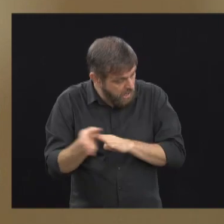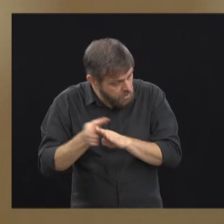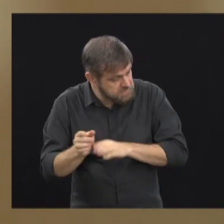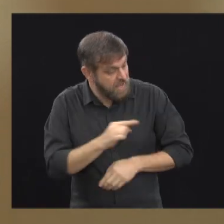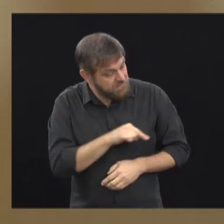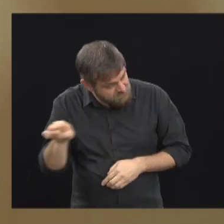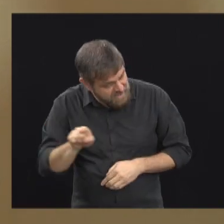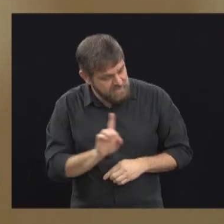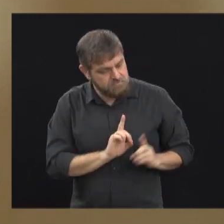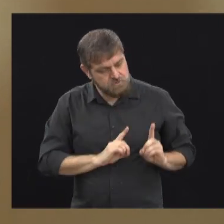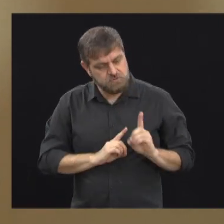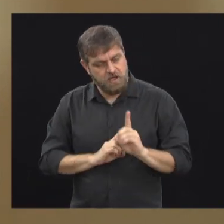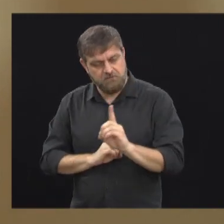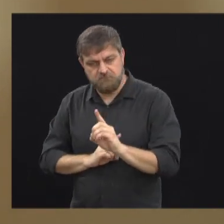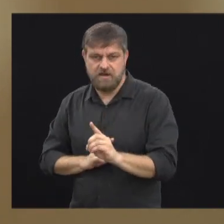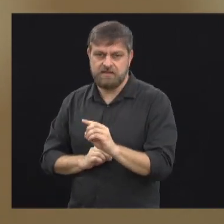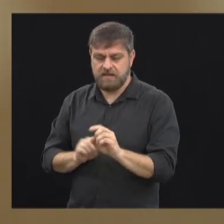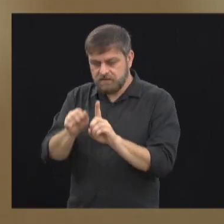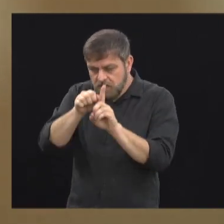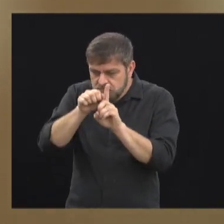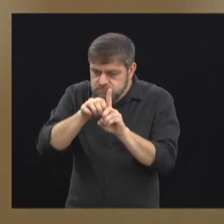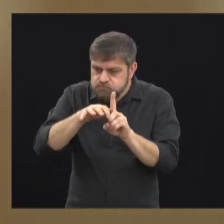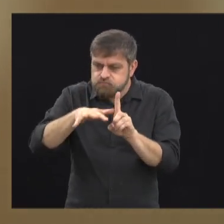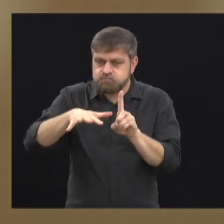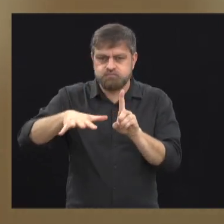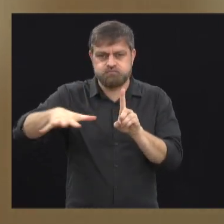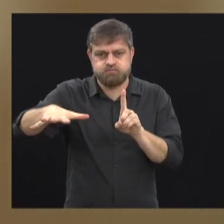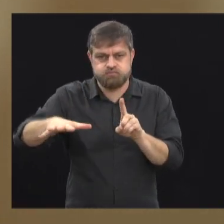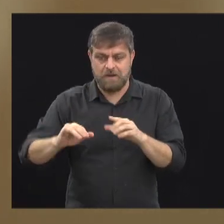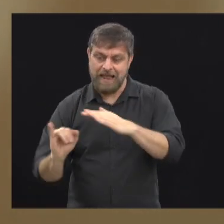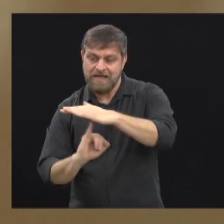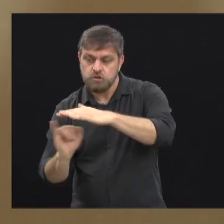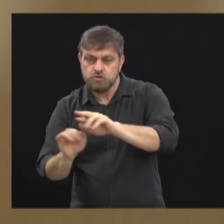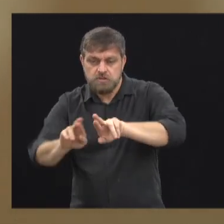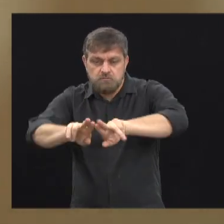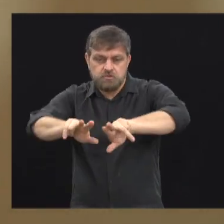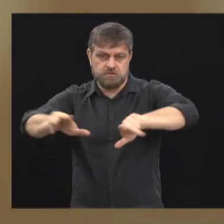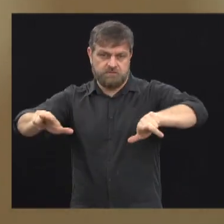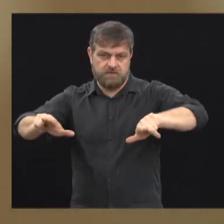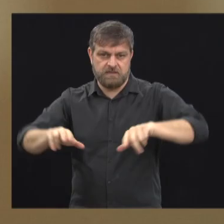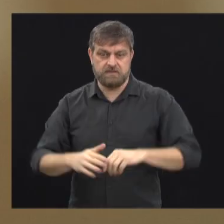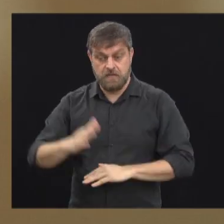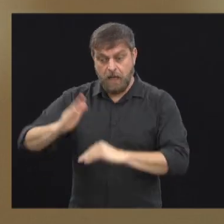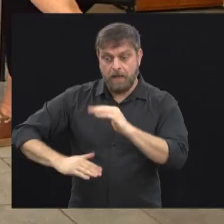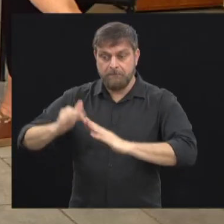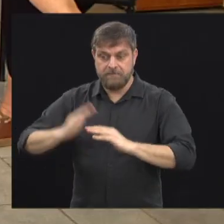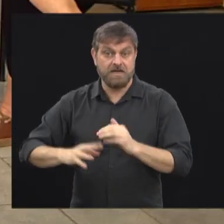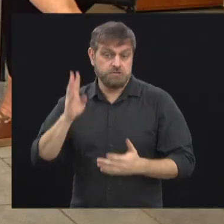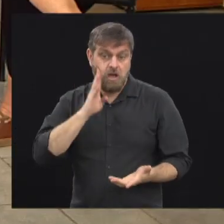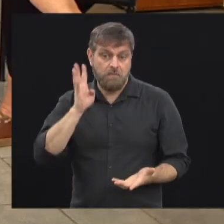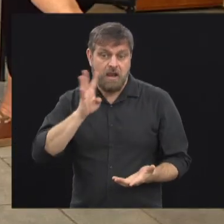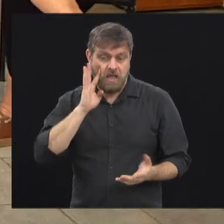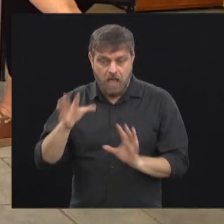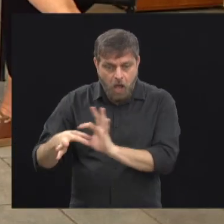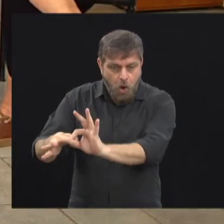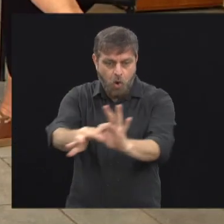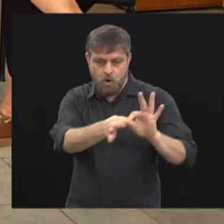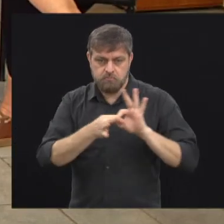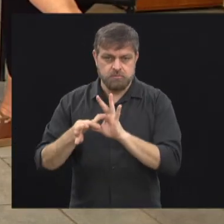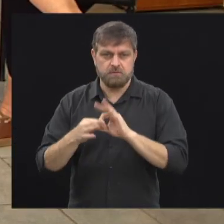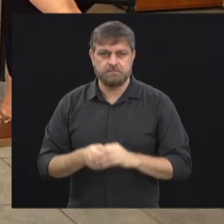encaminha, que eu acho que essa é a ideia de multiplicar as pessoas em outras entidades também é bacana. Uma rede mesmo.